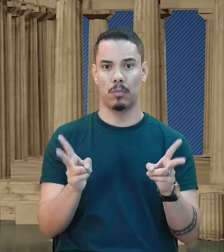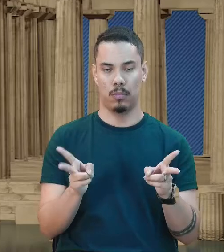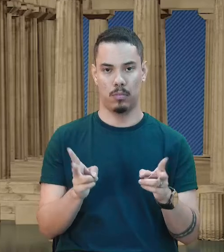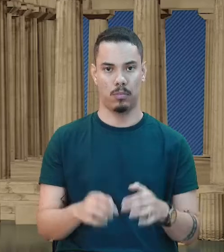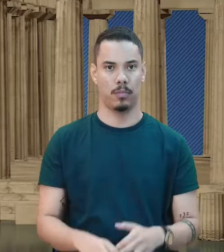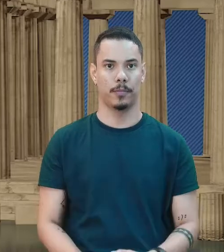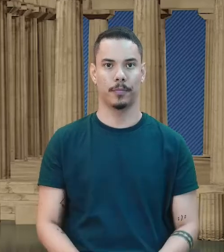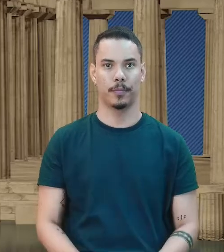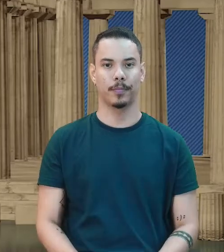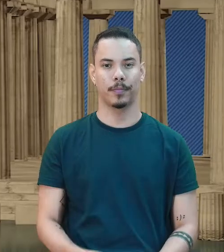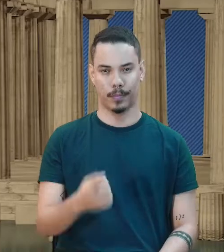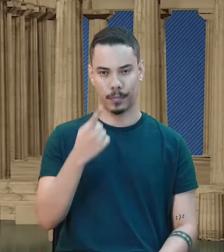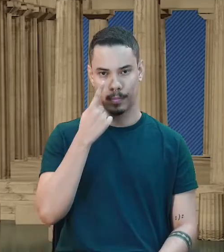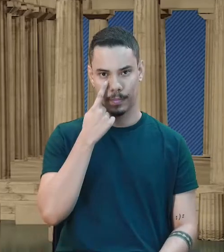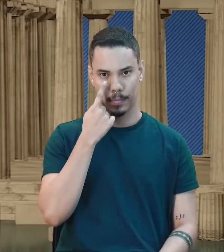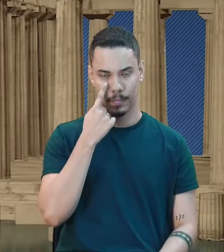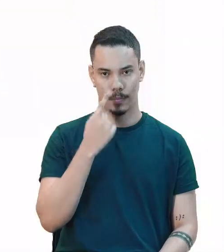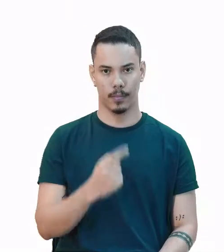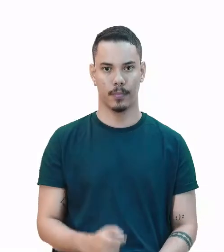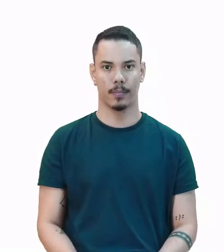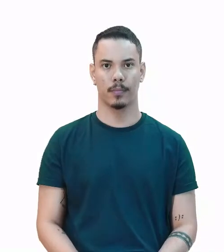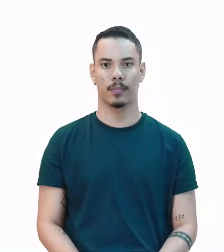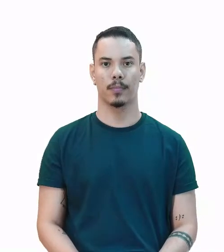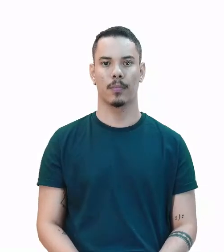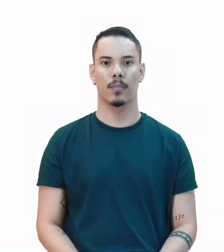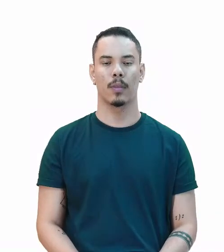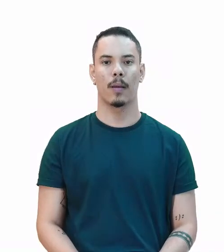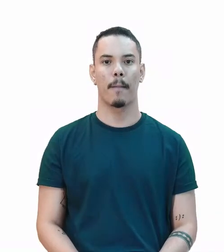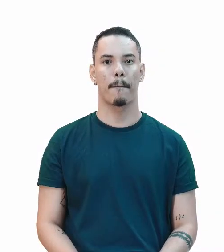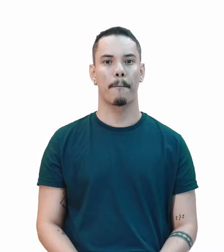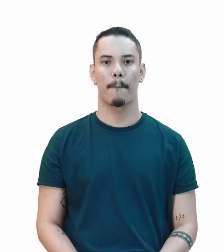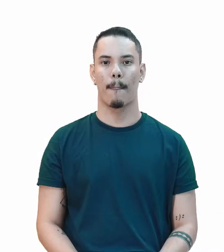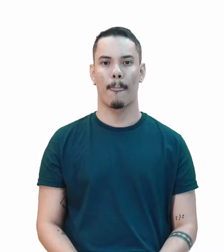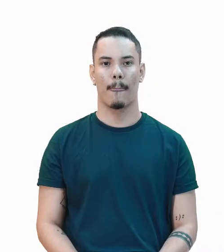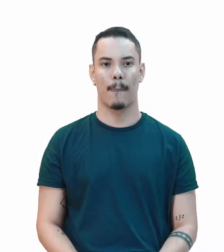passagem sobre o que ele diz. Olha só.